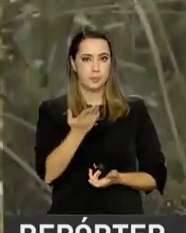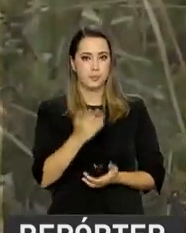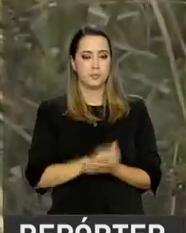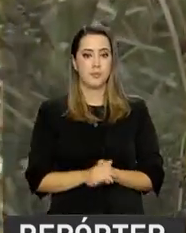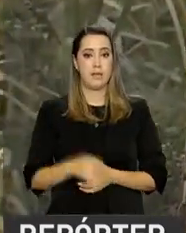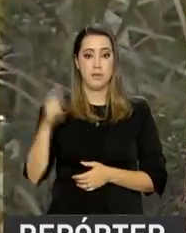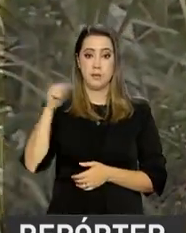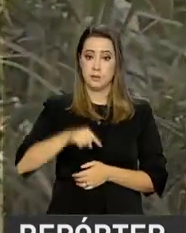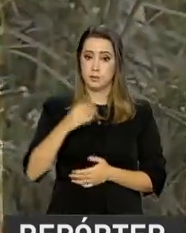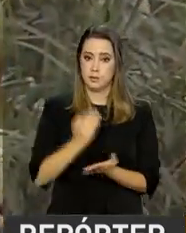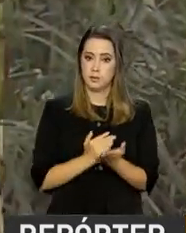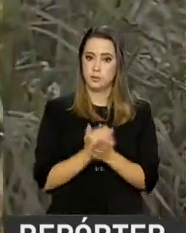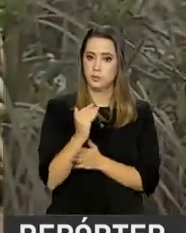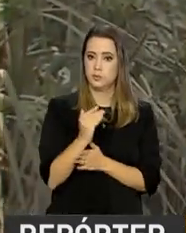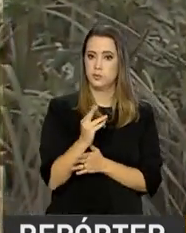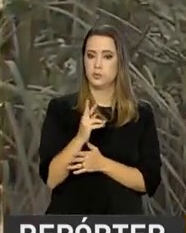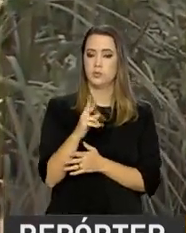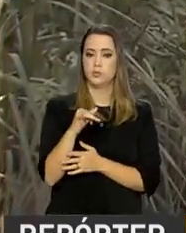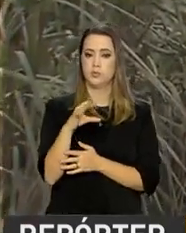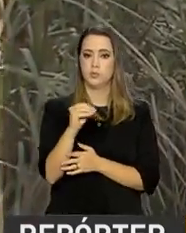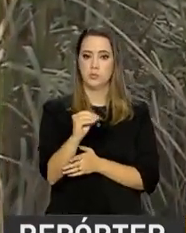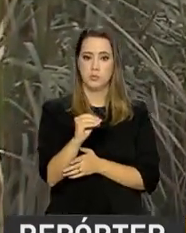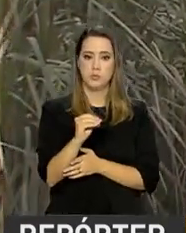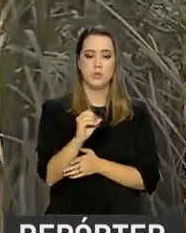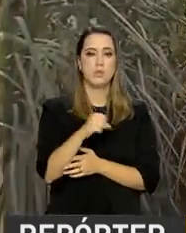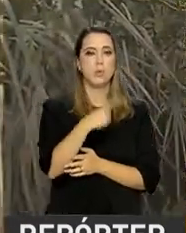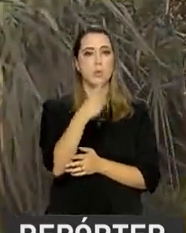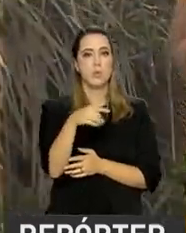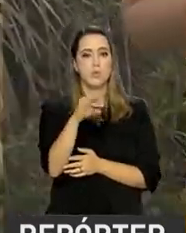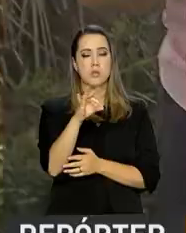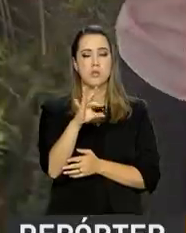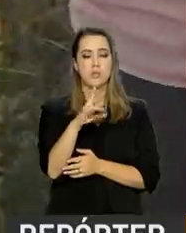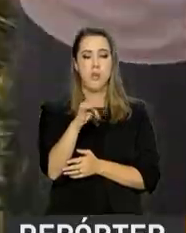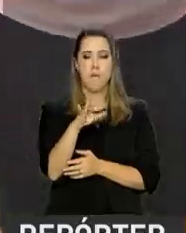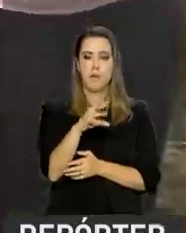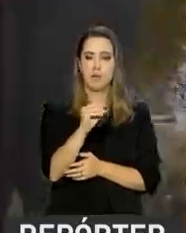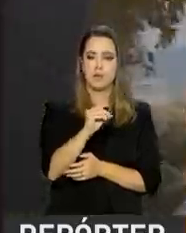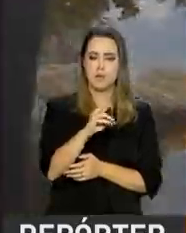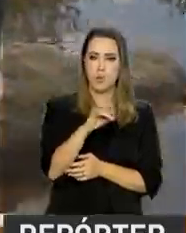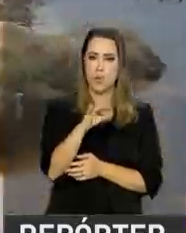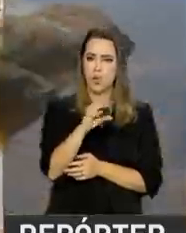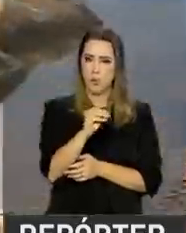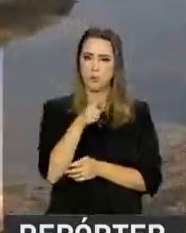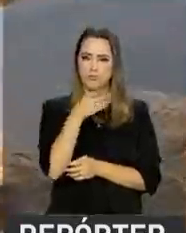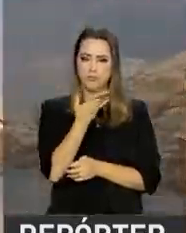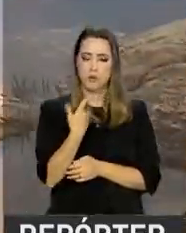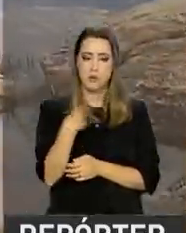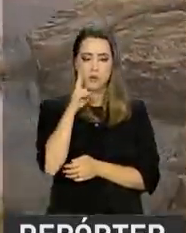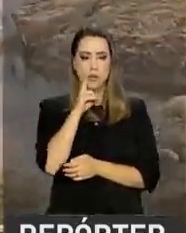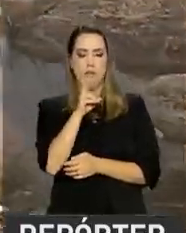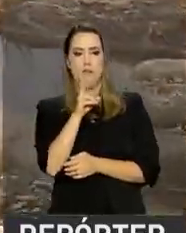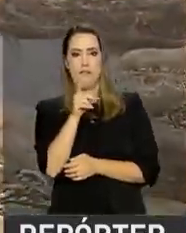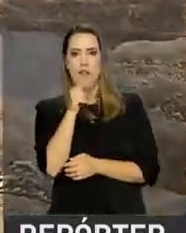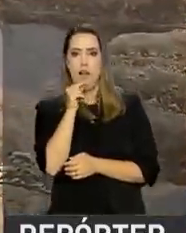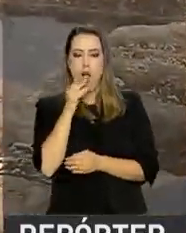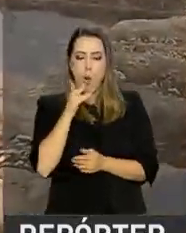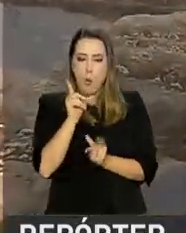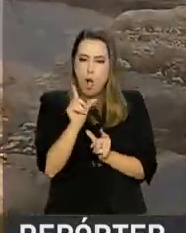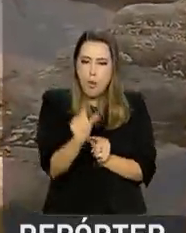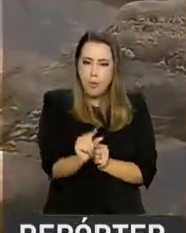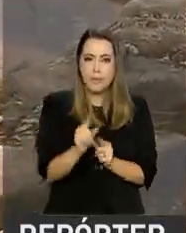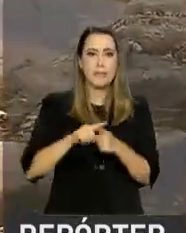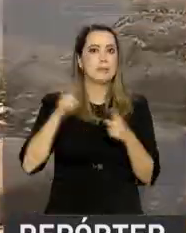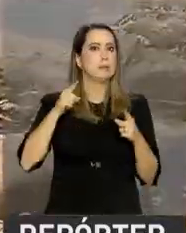onde nascem as águas do rio são francisco como vocês podem ver o volume não é tão grande mas alimenta um dos rios mais